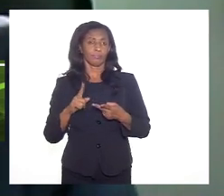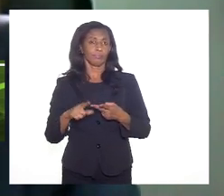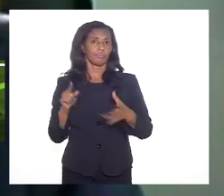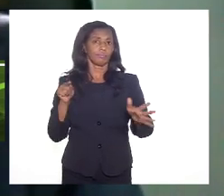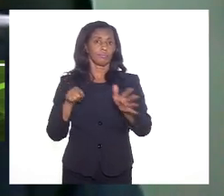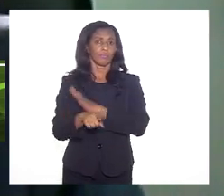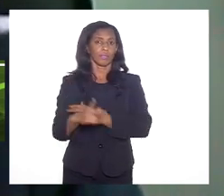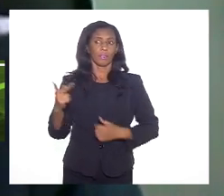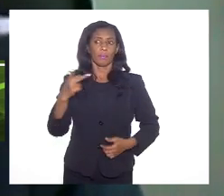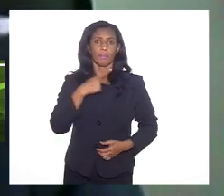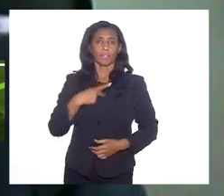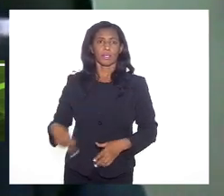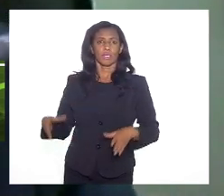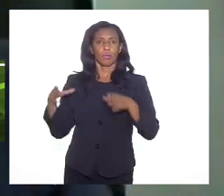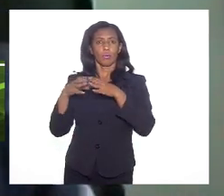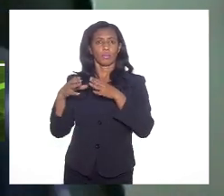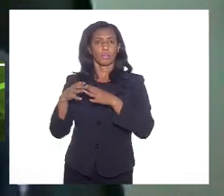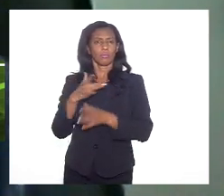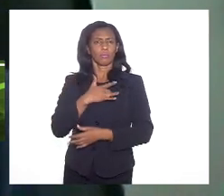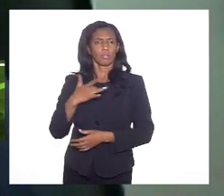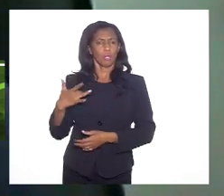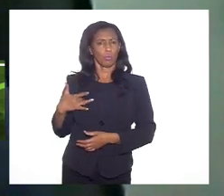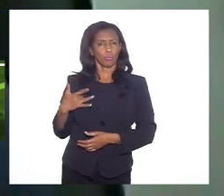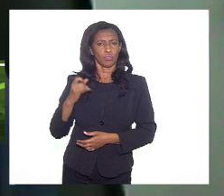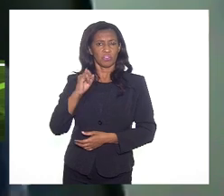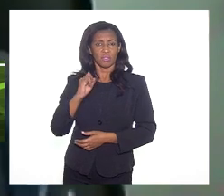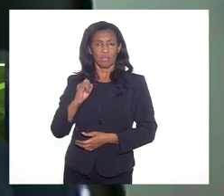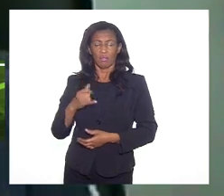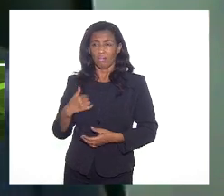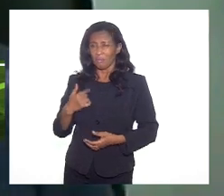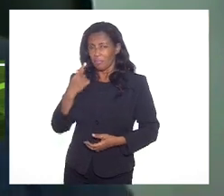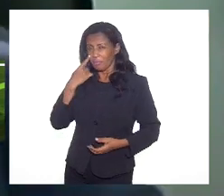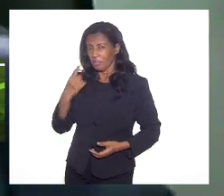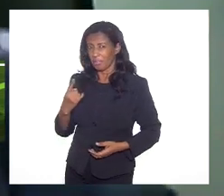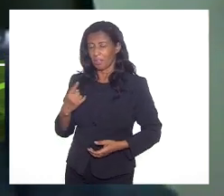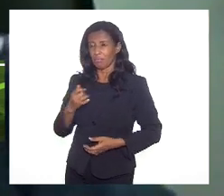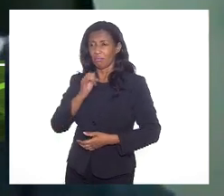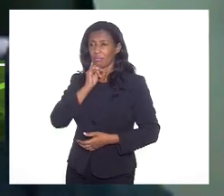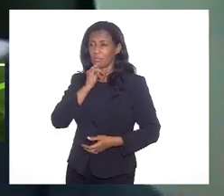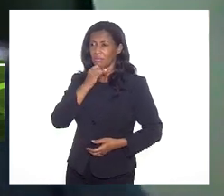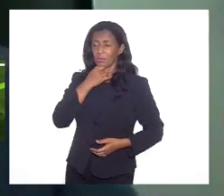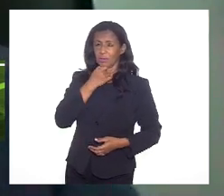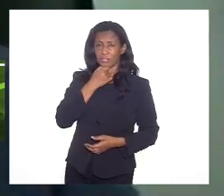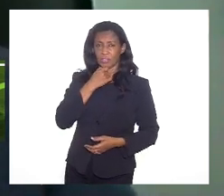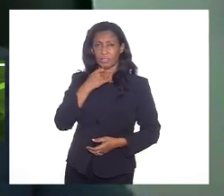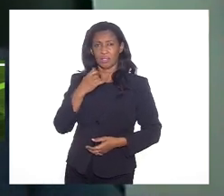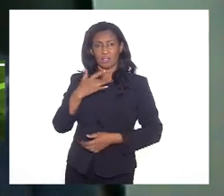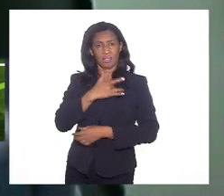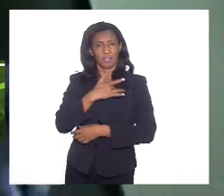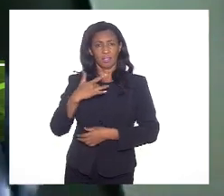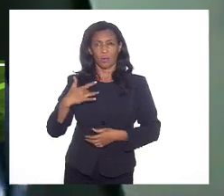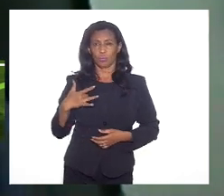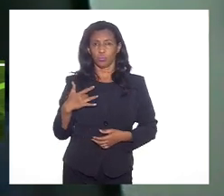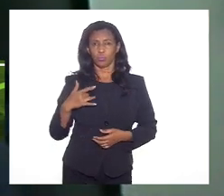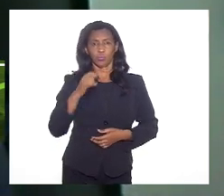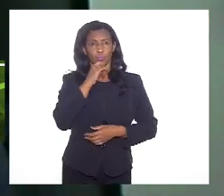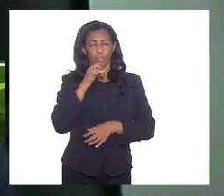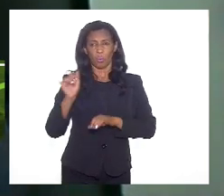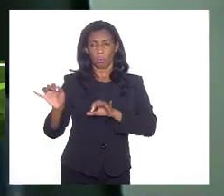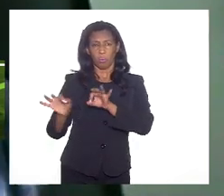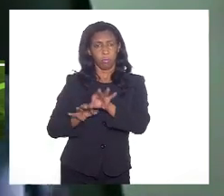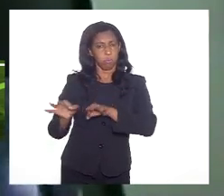sou presidente da Comissão de Saúde e vi com muita tristeza a área da saúde não figurar no